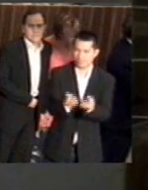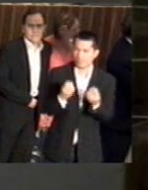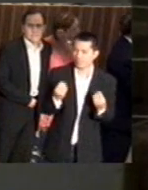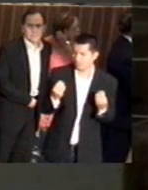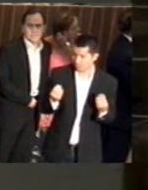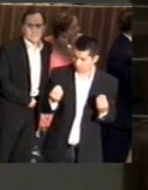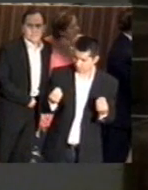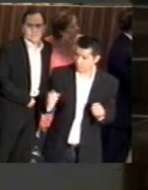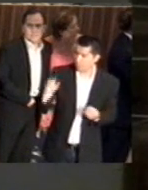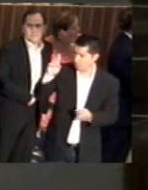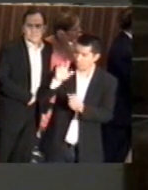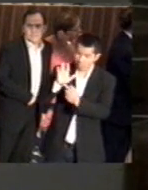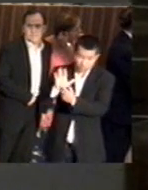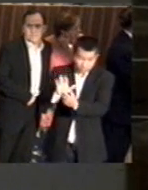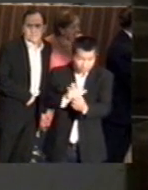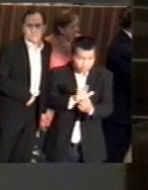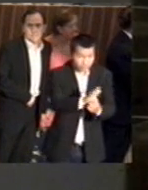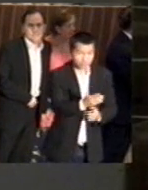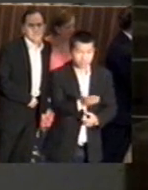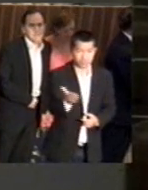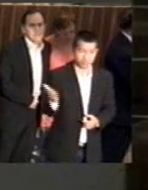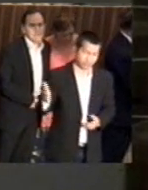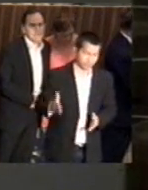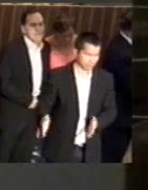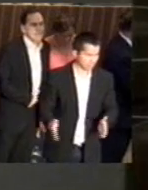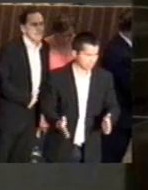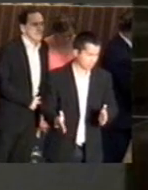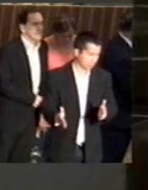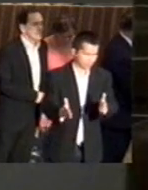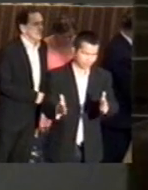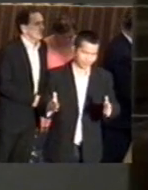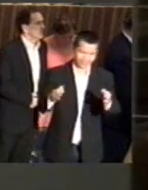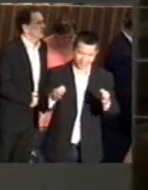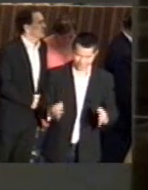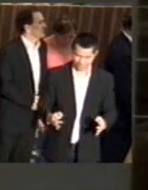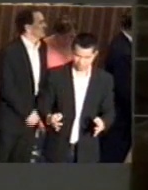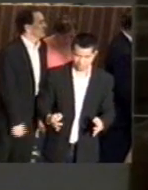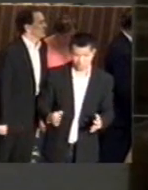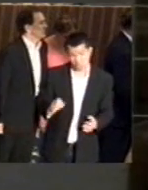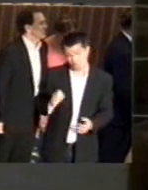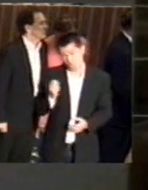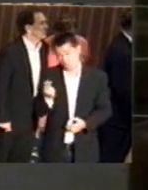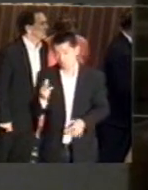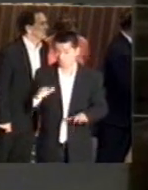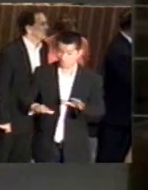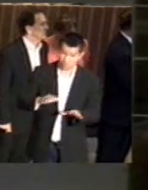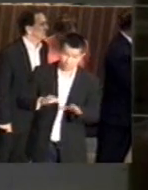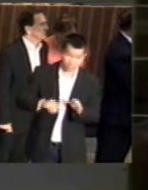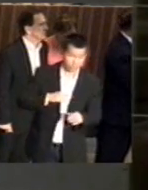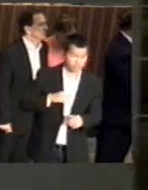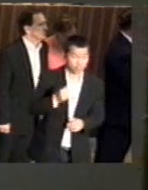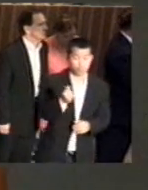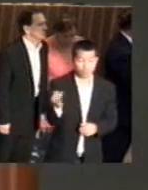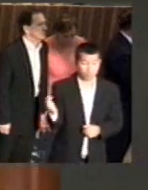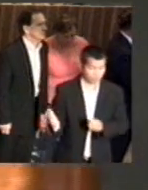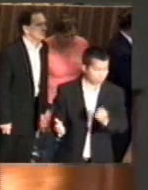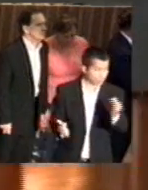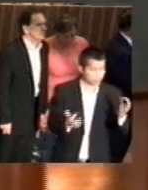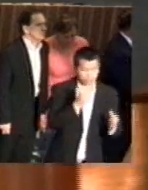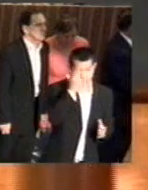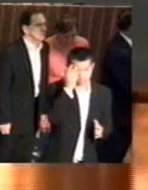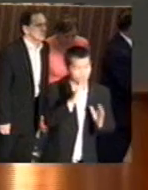oferta do lado do altar, sua devoção, a sua adoração, e correr